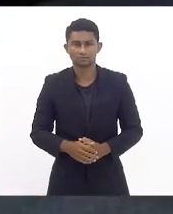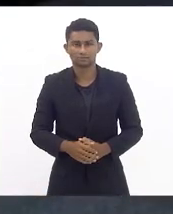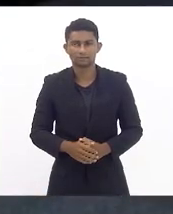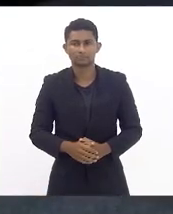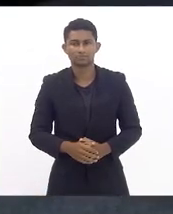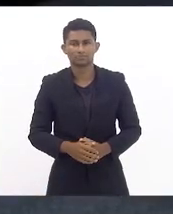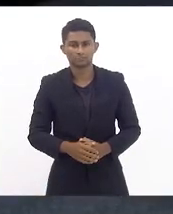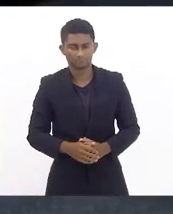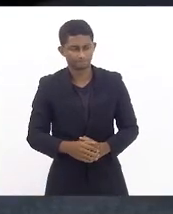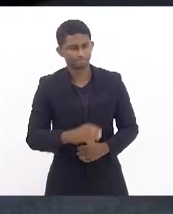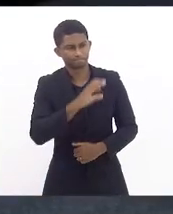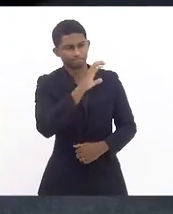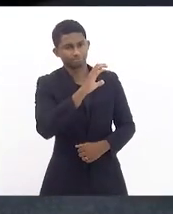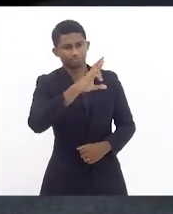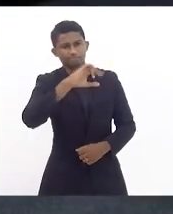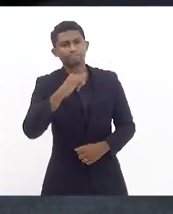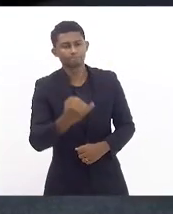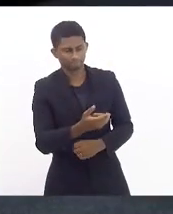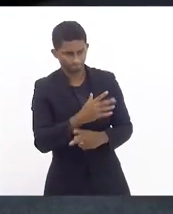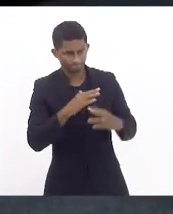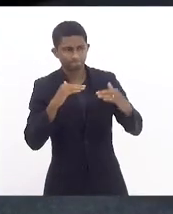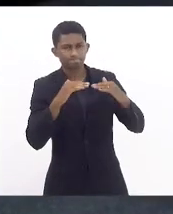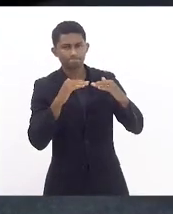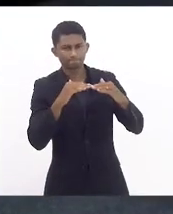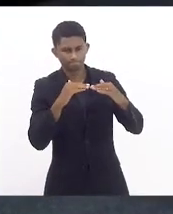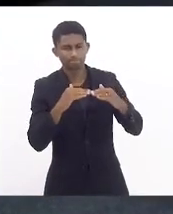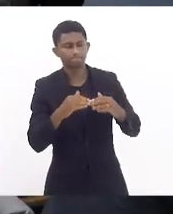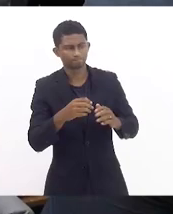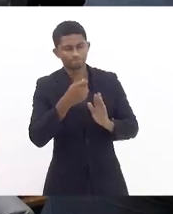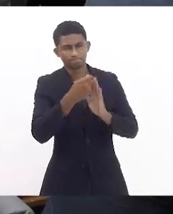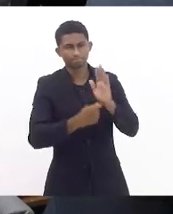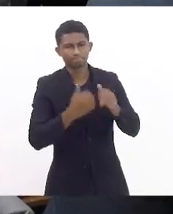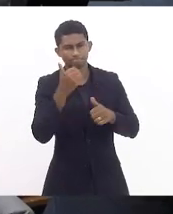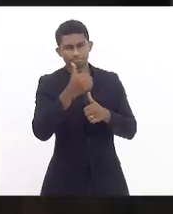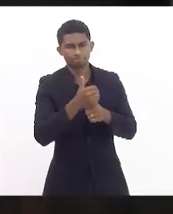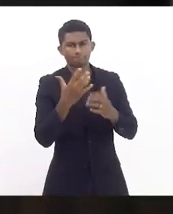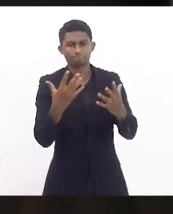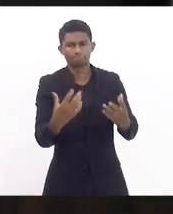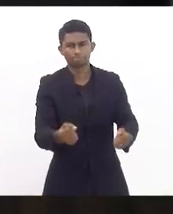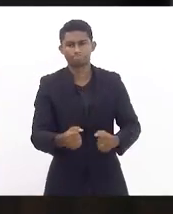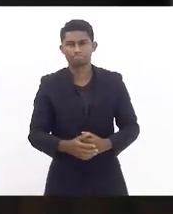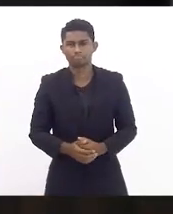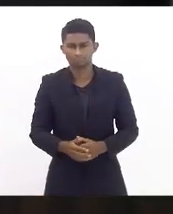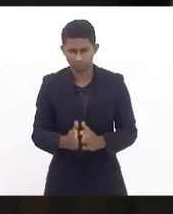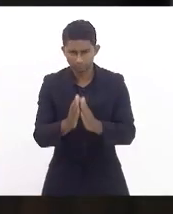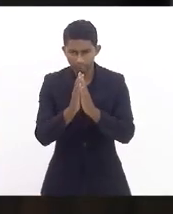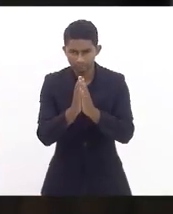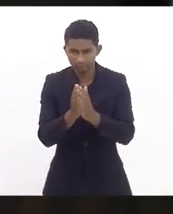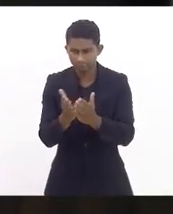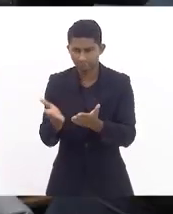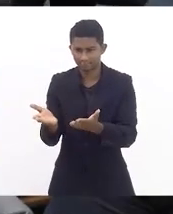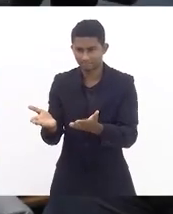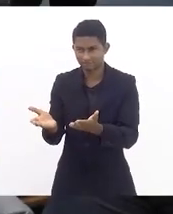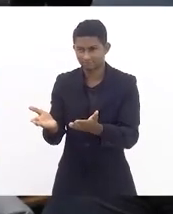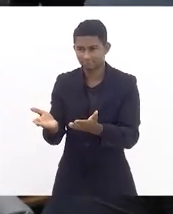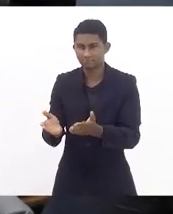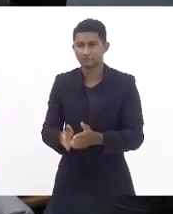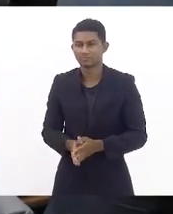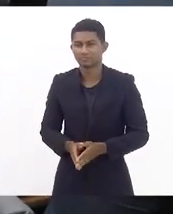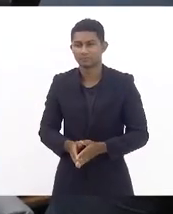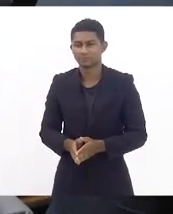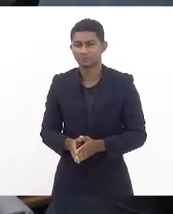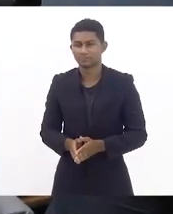Acompanho o parecer da CCJ nos termos do substitutivo. Por favor, deputada Marta. Aí nos a